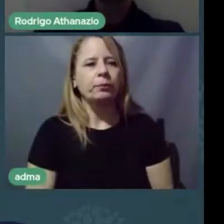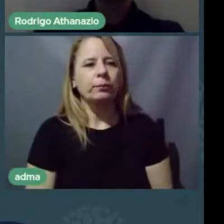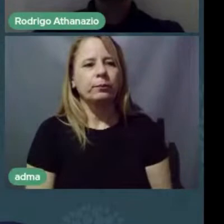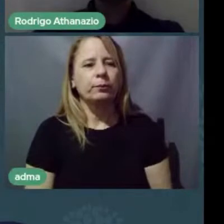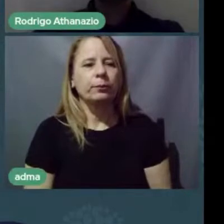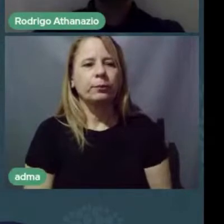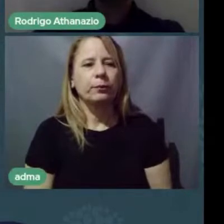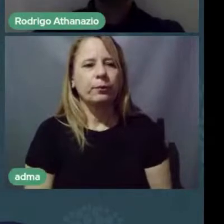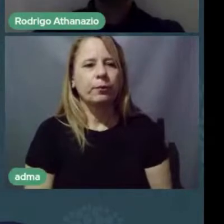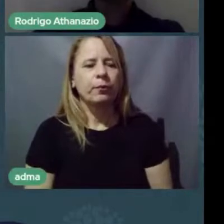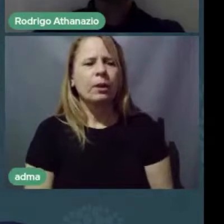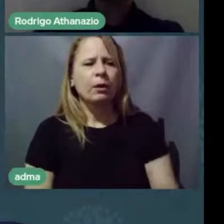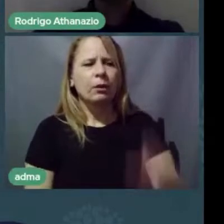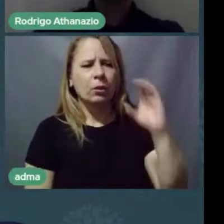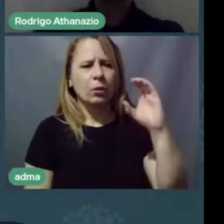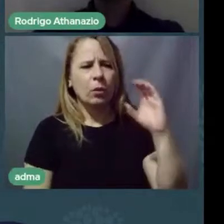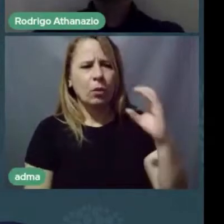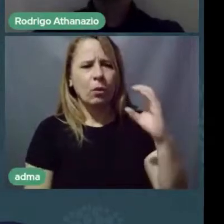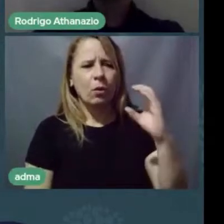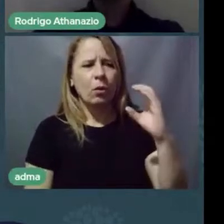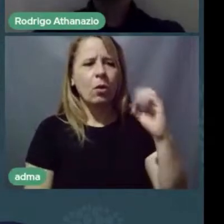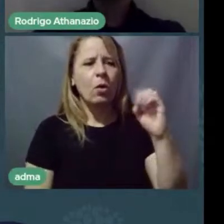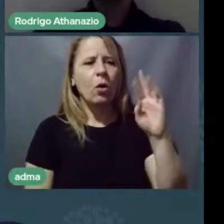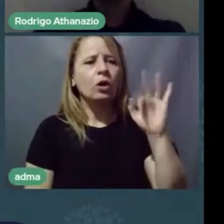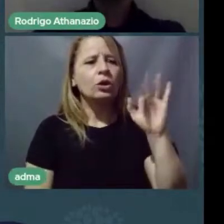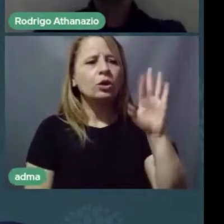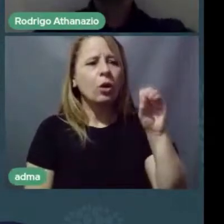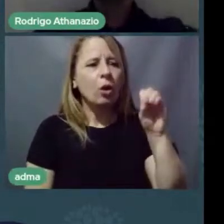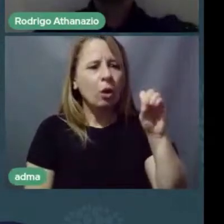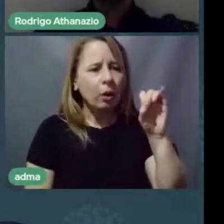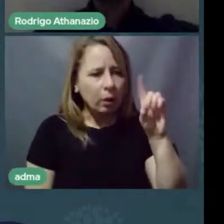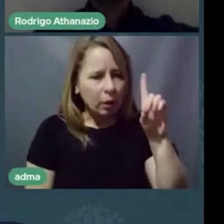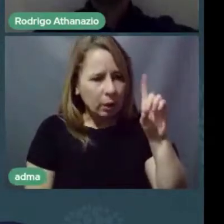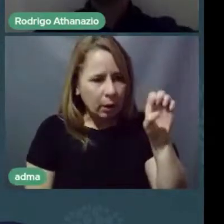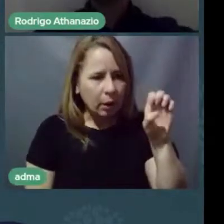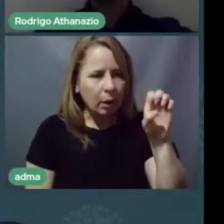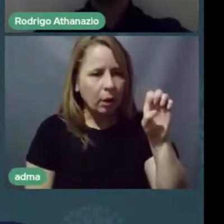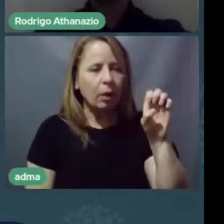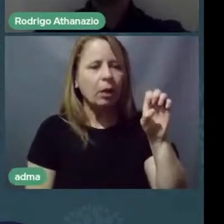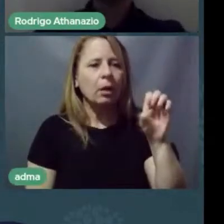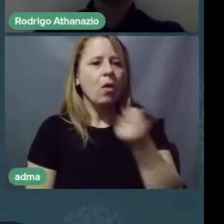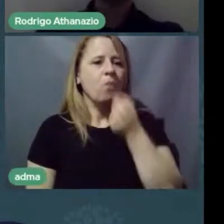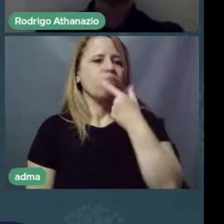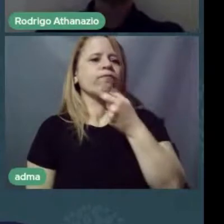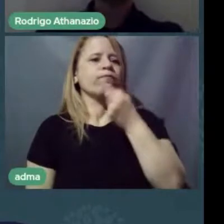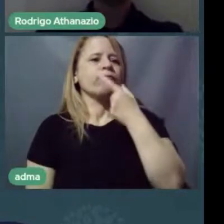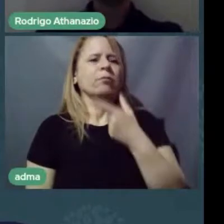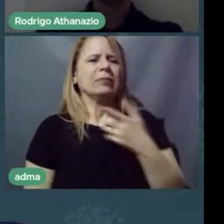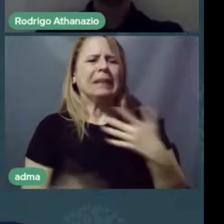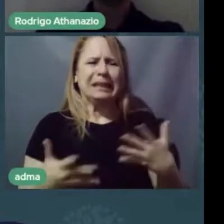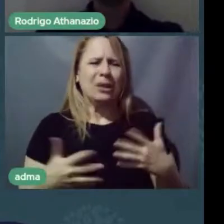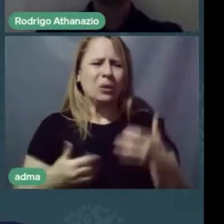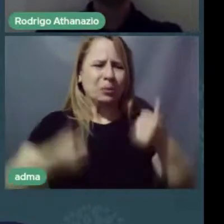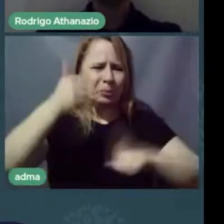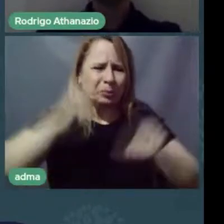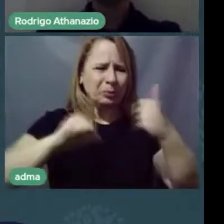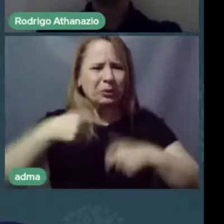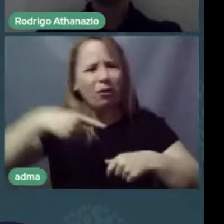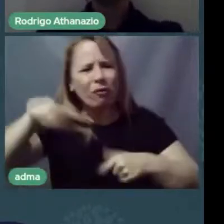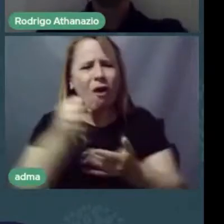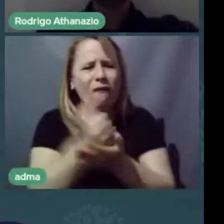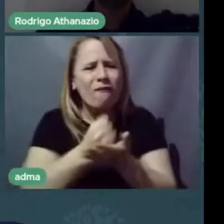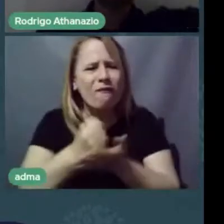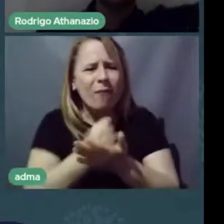E o corticoide oral, né? Ah, Rodrigo, eu sei que também quando eu estou com uma crise, que eu estou muito sintomático, eu vou lá na farmácia, compro